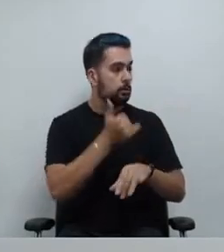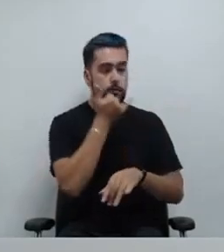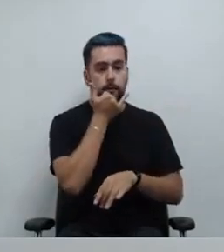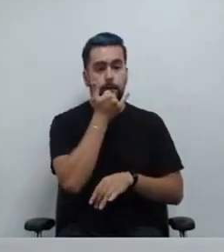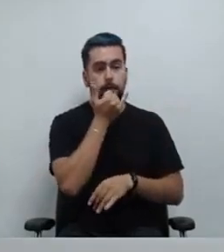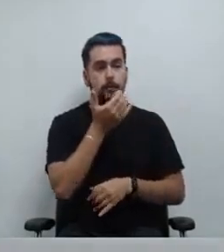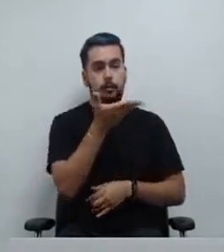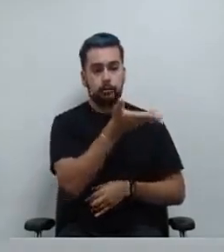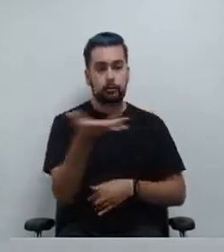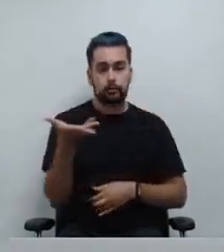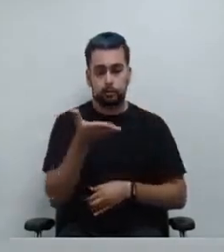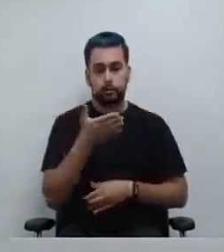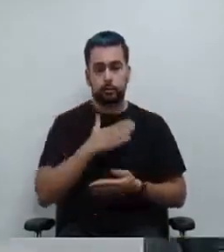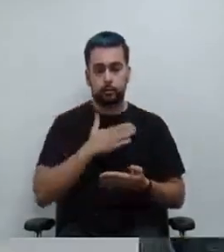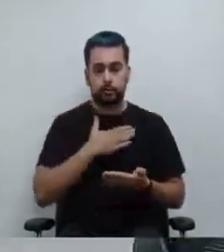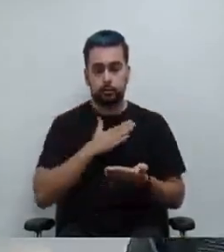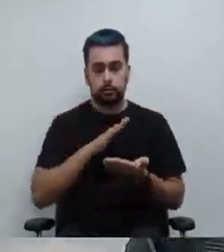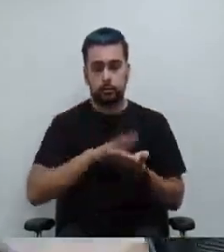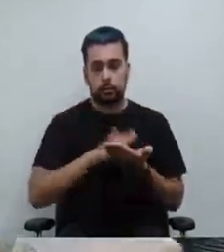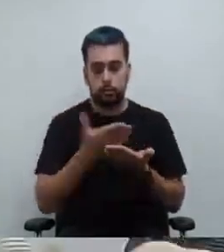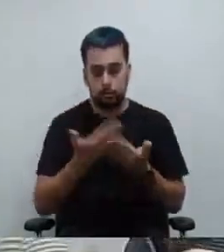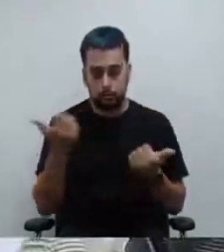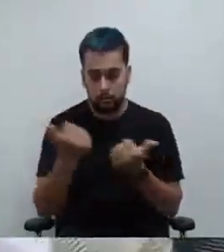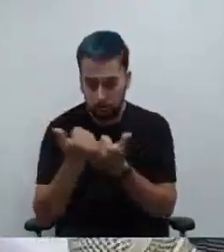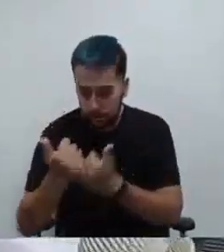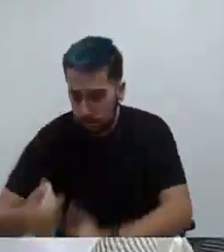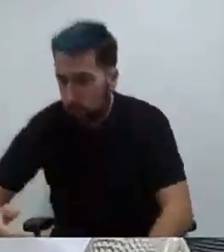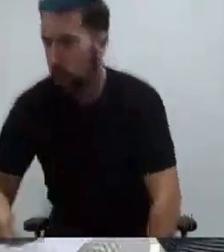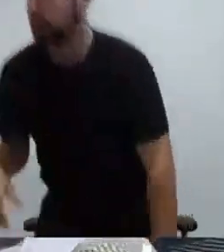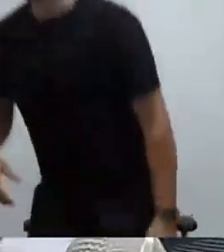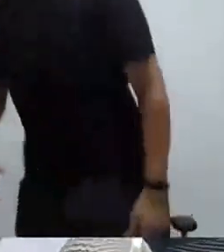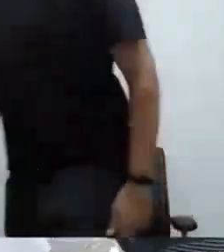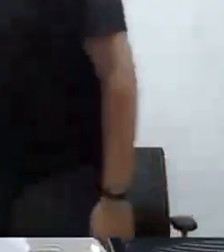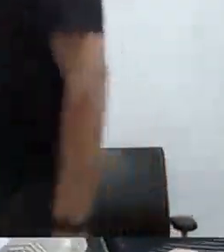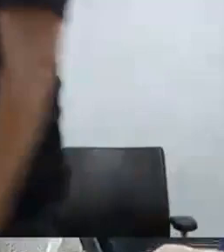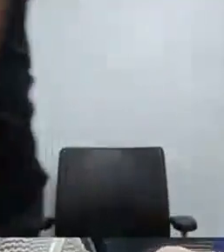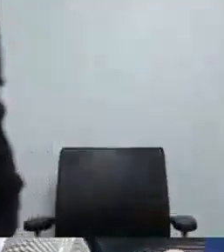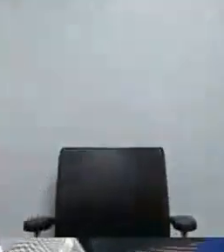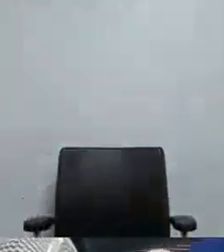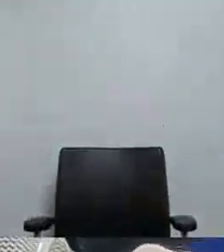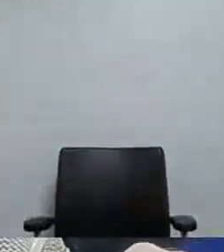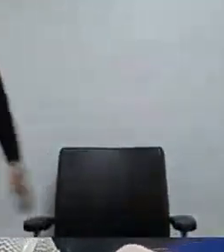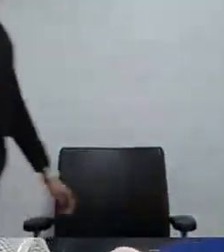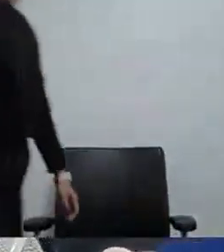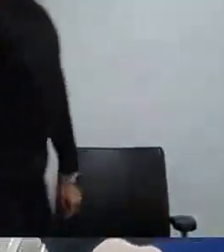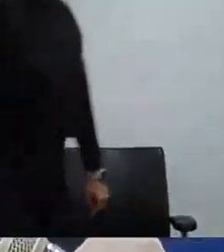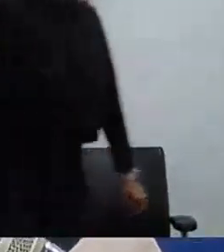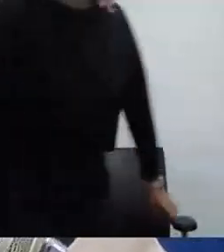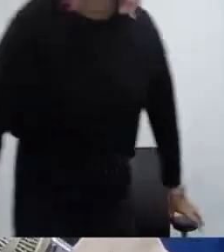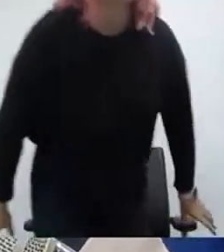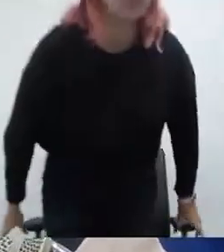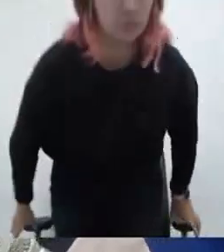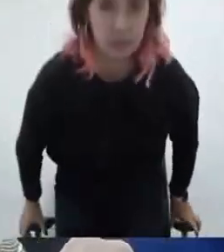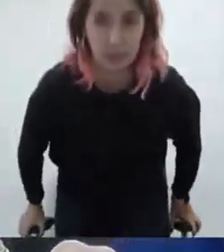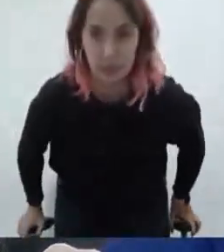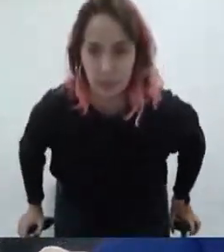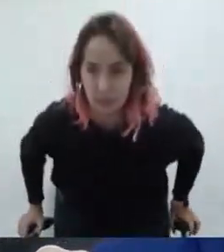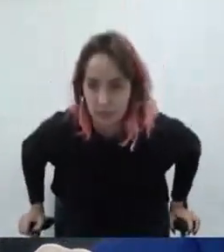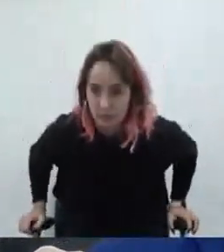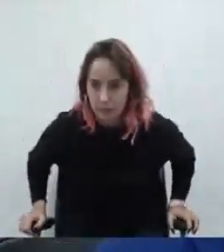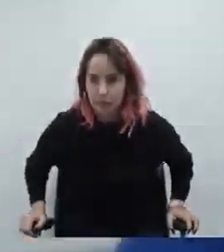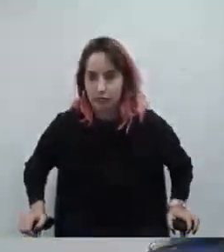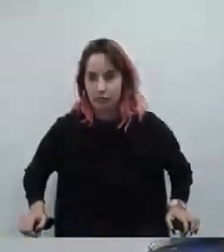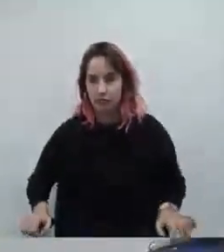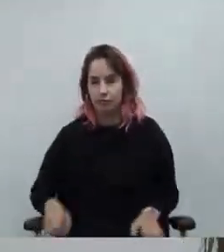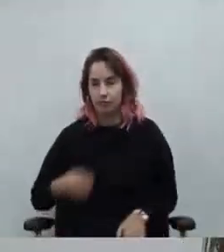a minha fala aqui hoje, presidente, vem fazer um resgate histórico dessa composição do colegiado no sentido